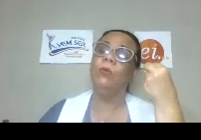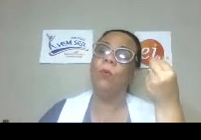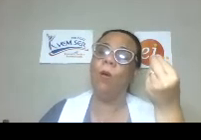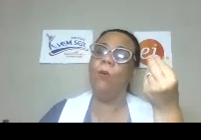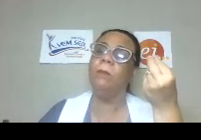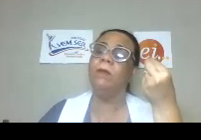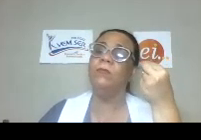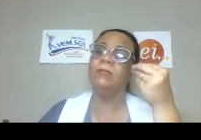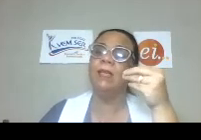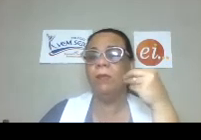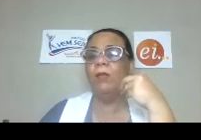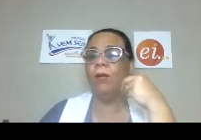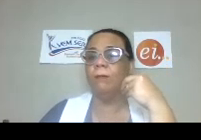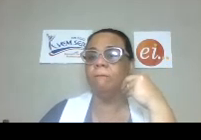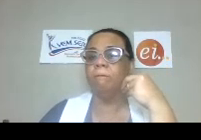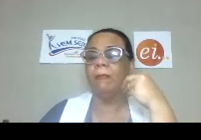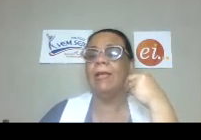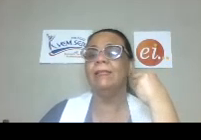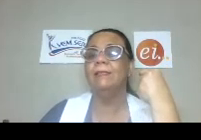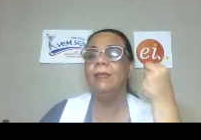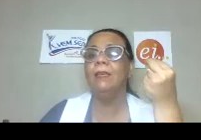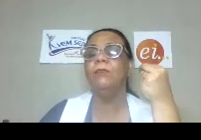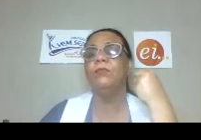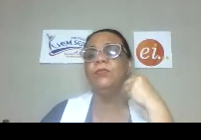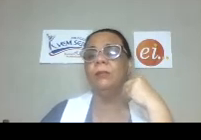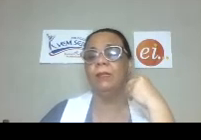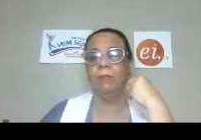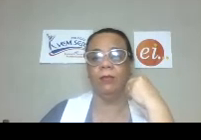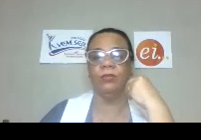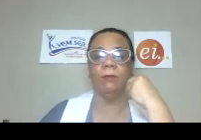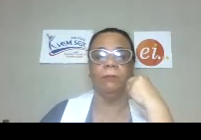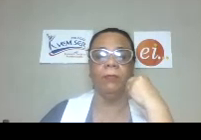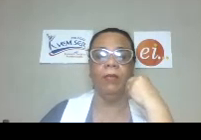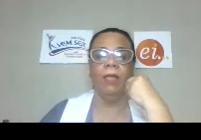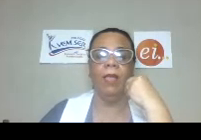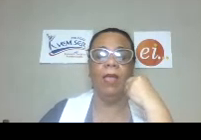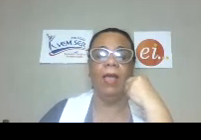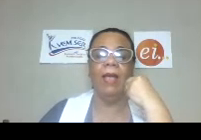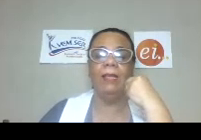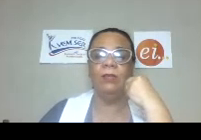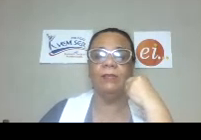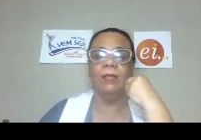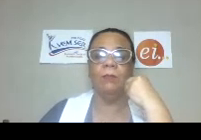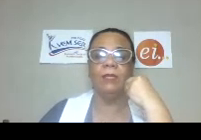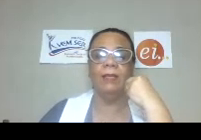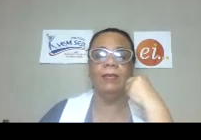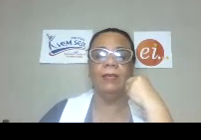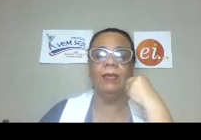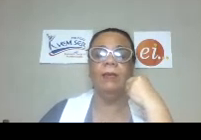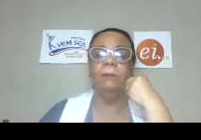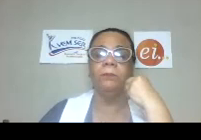e vendo qual que para você é melhor. É assim que funciona a matemática. Aí nós